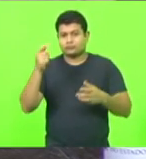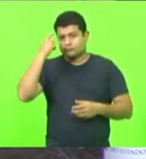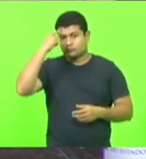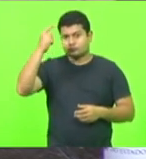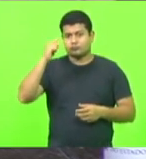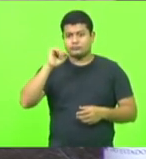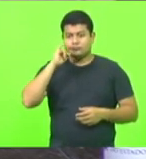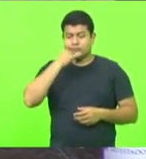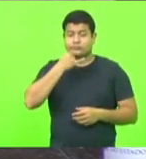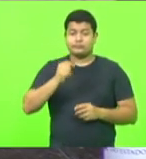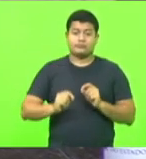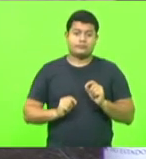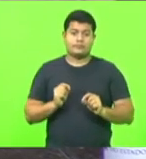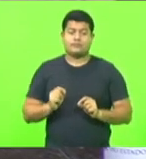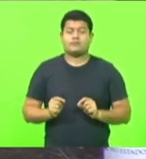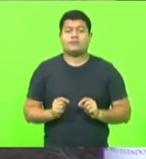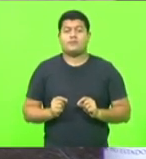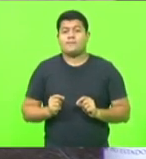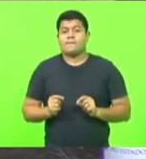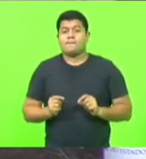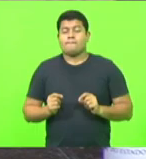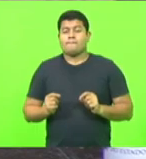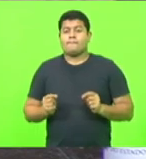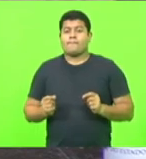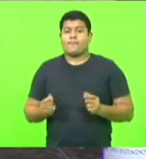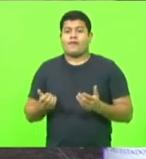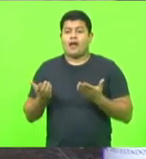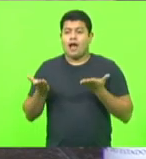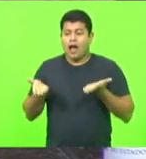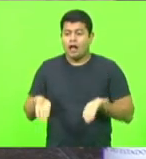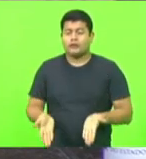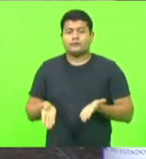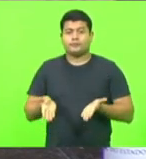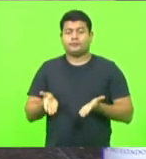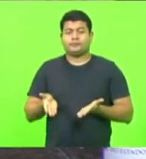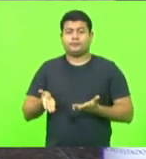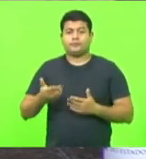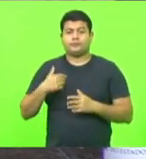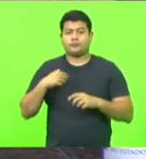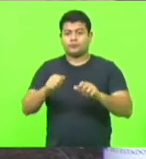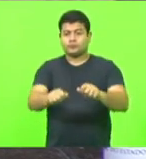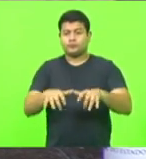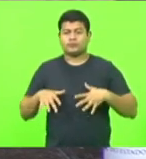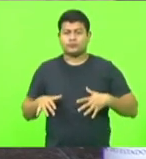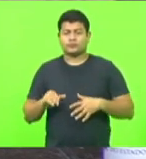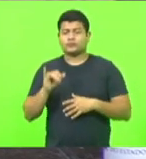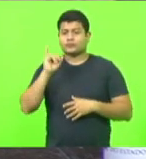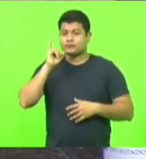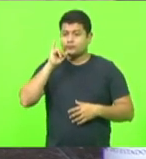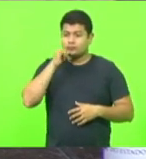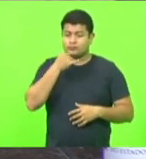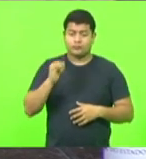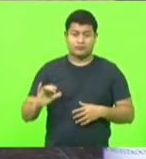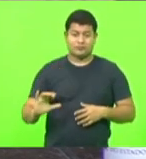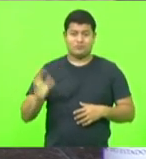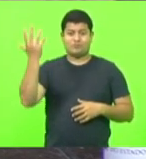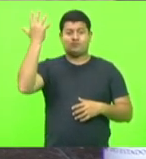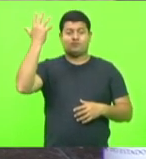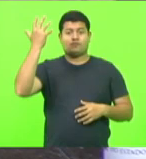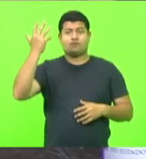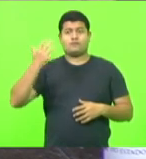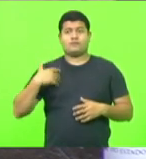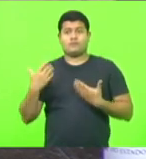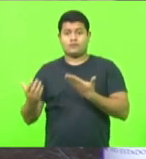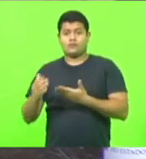infelizmente, e trazer a esse plenário mais um triste fato, mais um triste descaso da